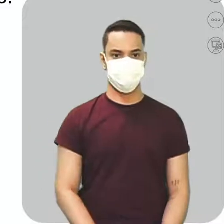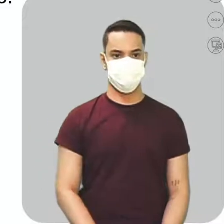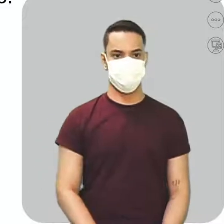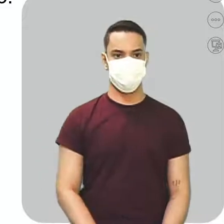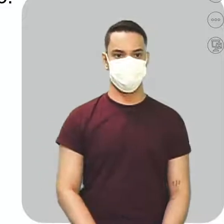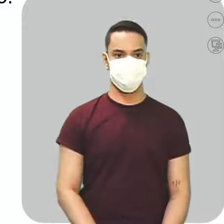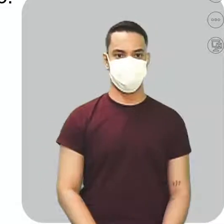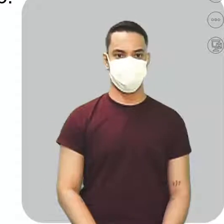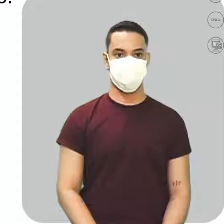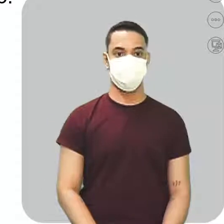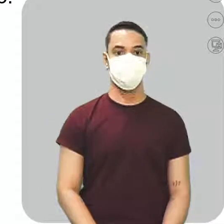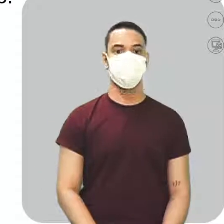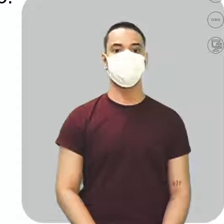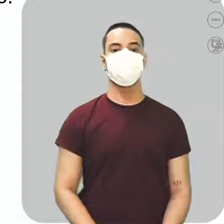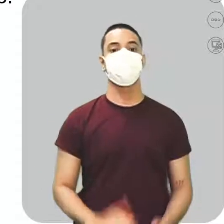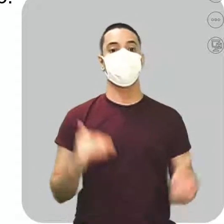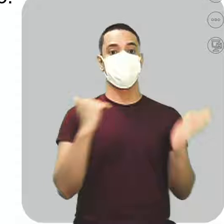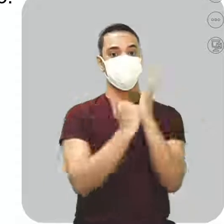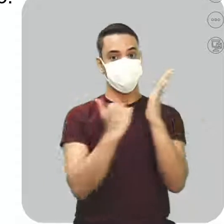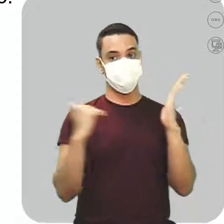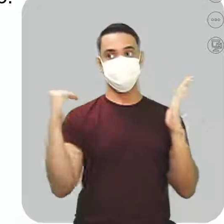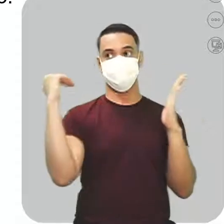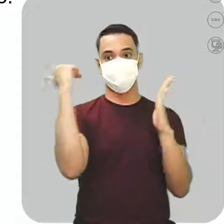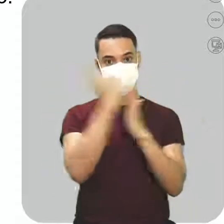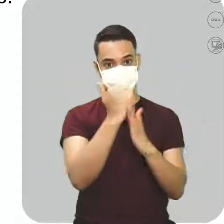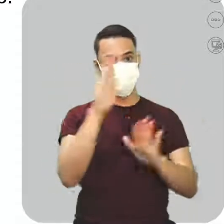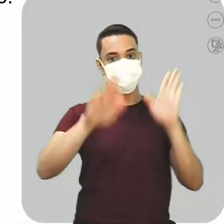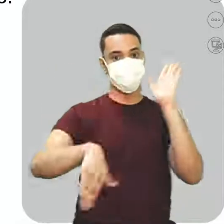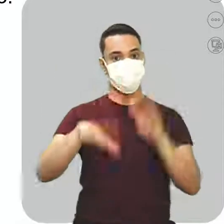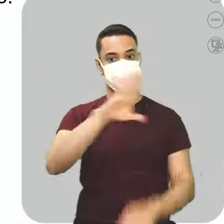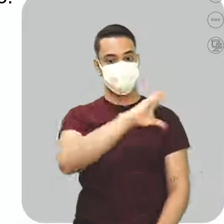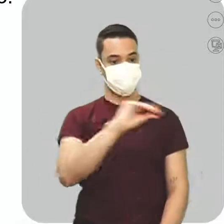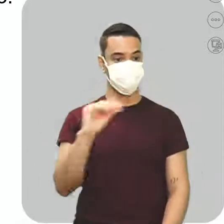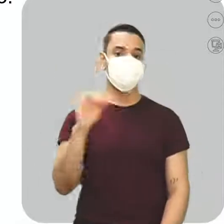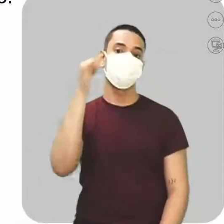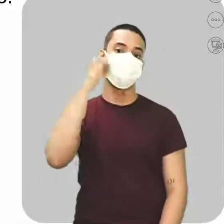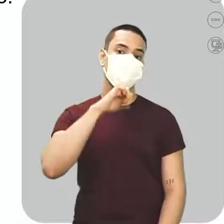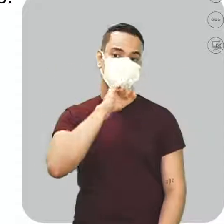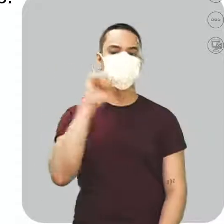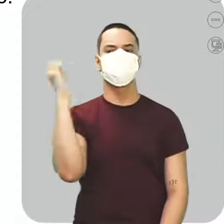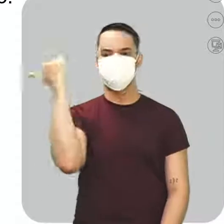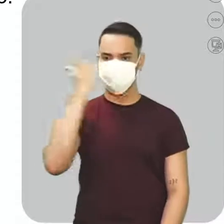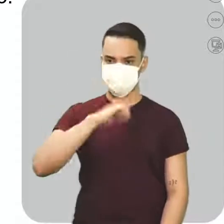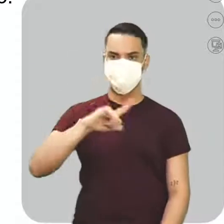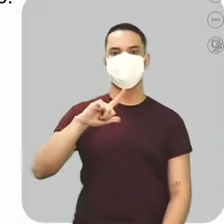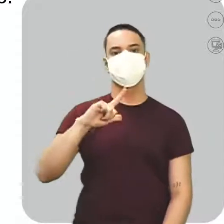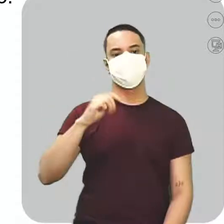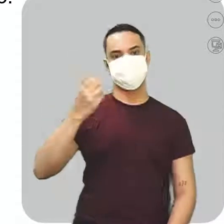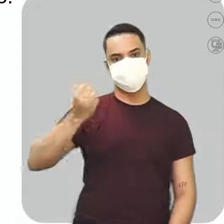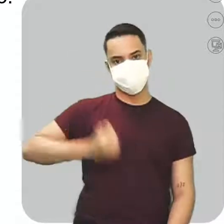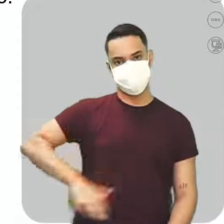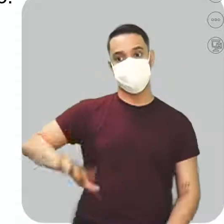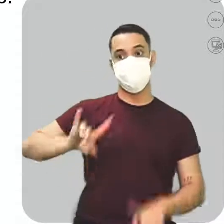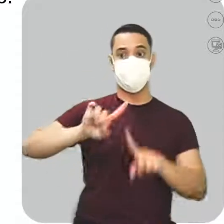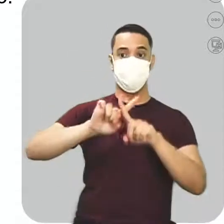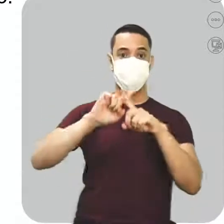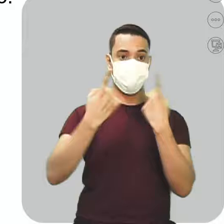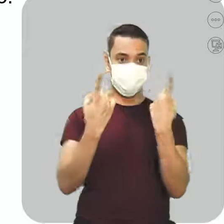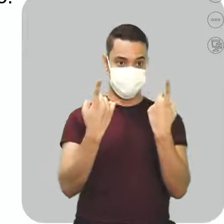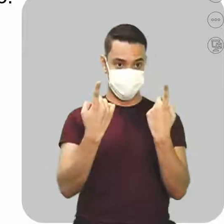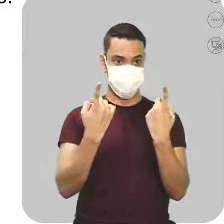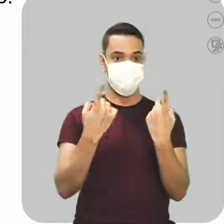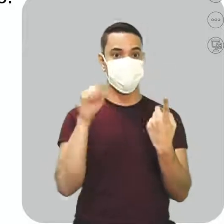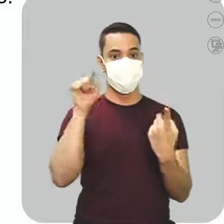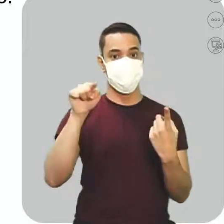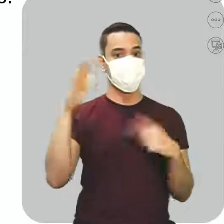Na maioria dos casos, a jovem mãe consegue ter sucesso. No entanto,